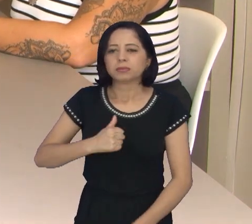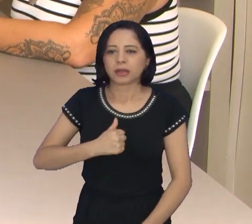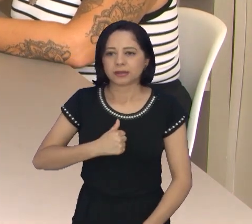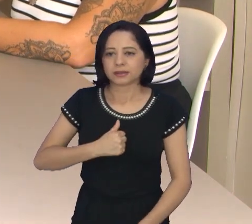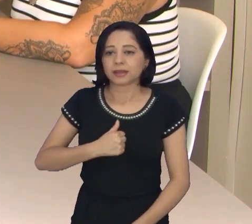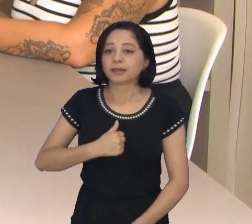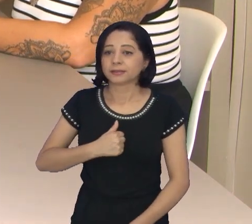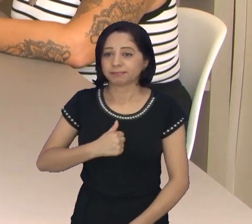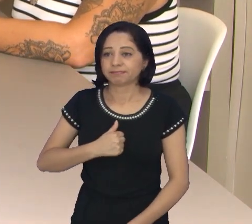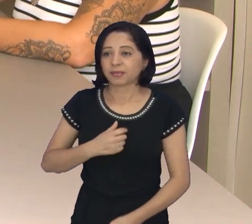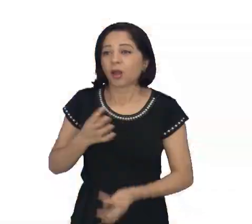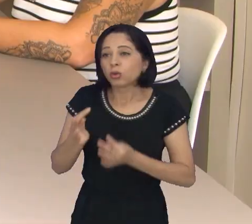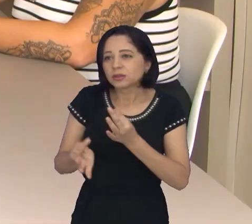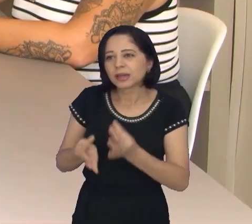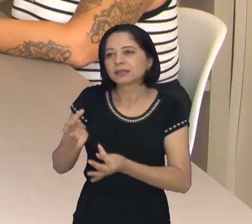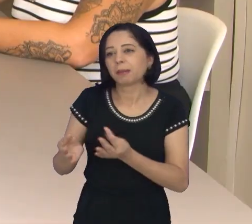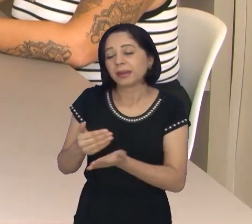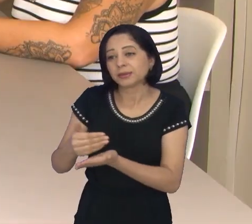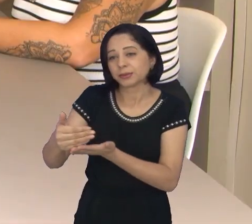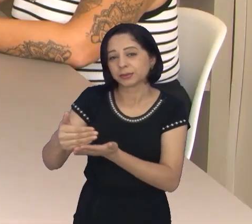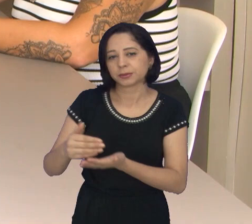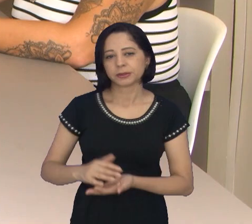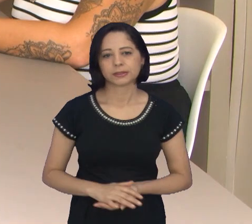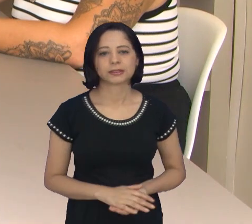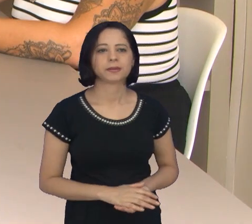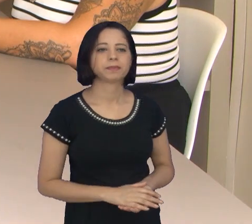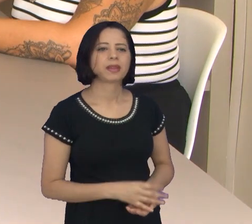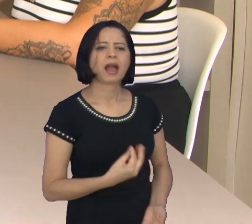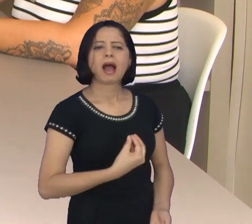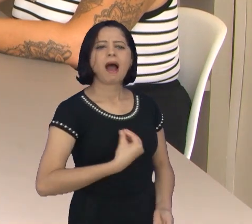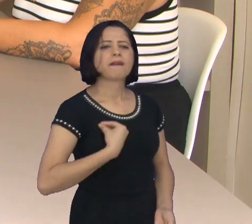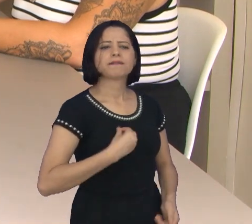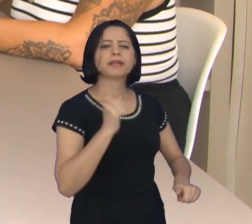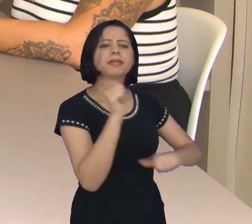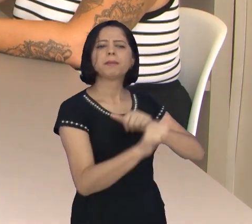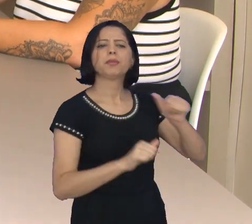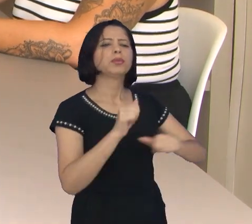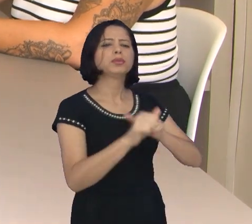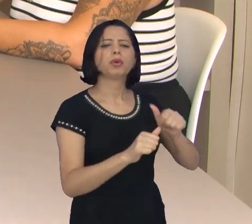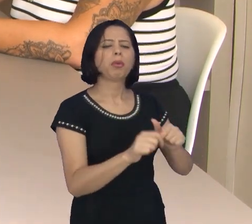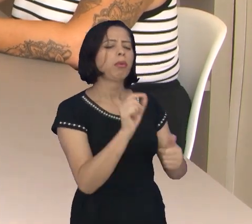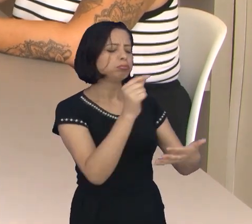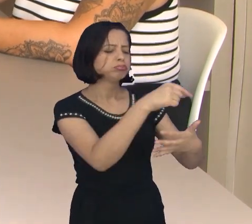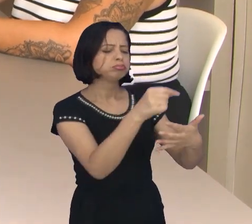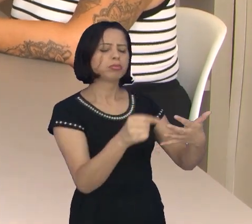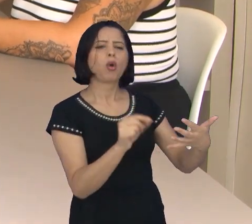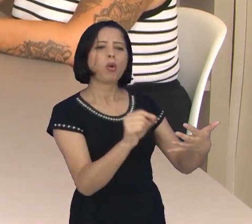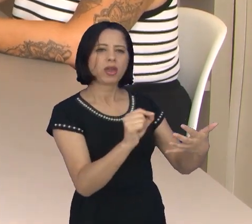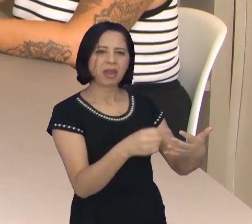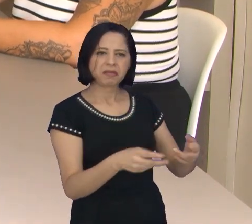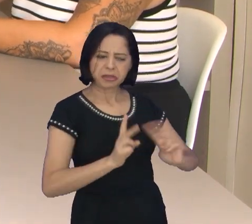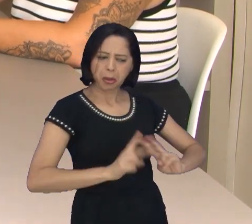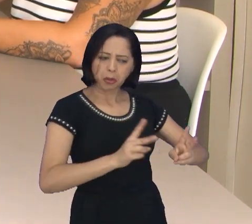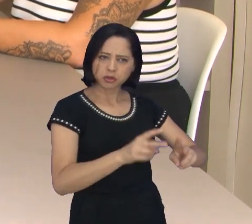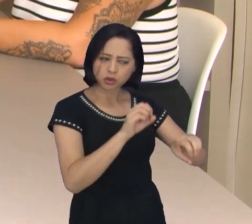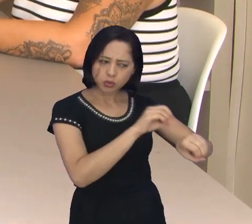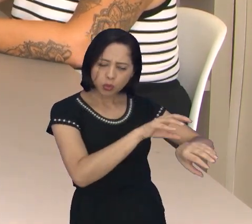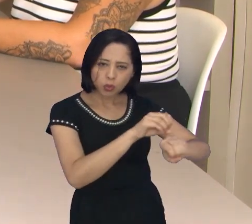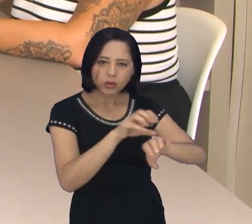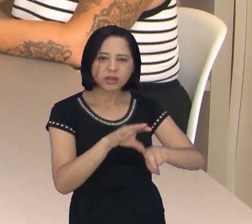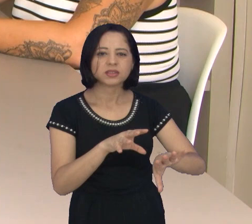tratamento, o que eu posso fazer para ficar bem. O que mudou na sua vida? Você mudou seu estilo de vida? Você continuou dando aula? Mudou